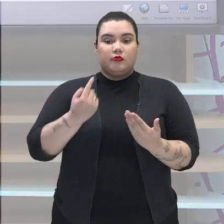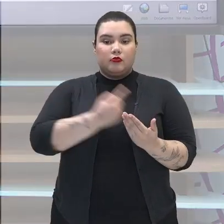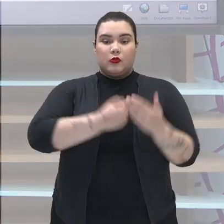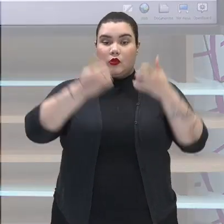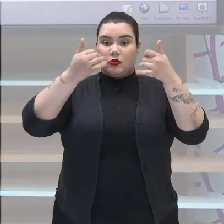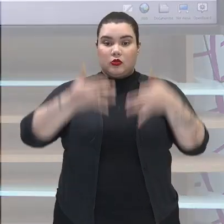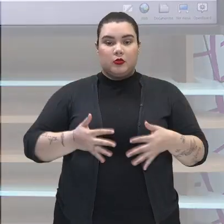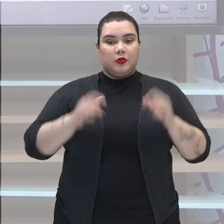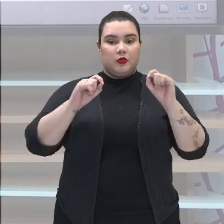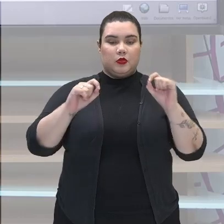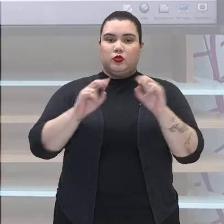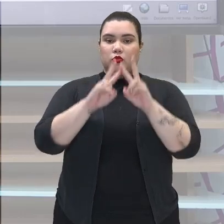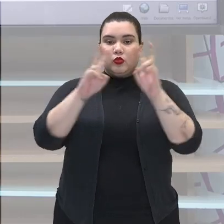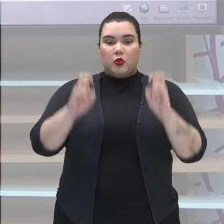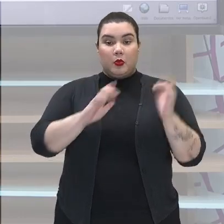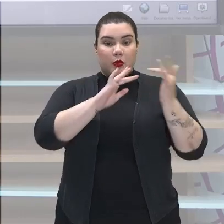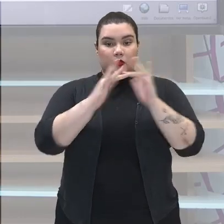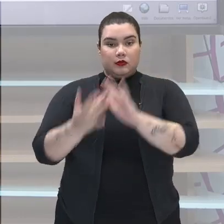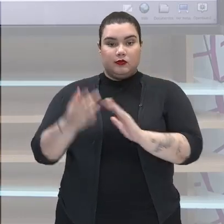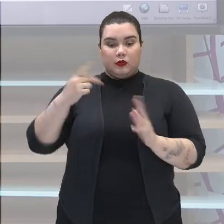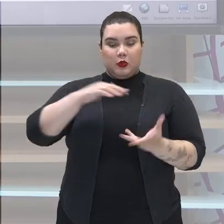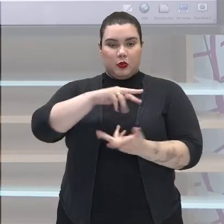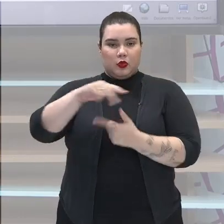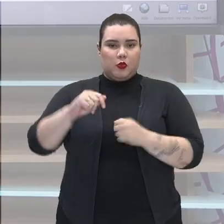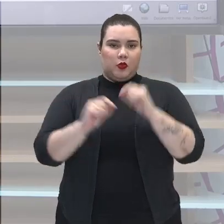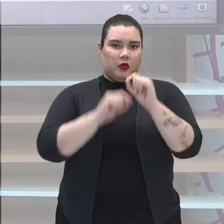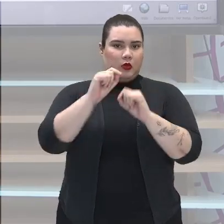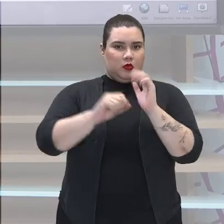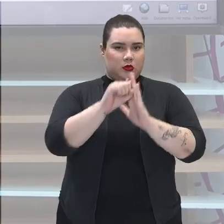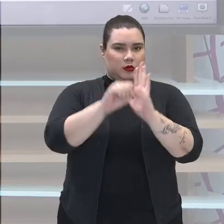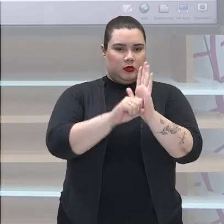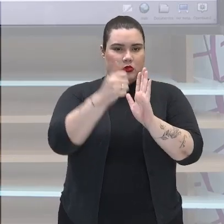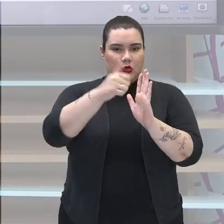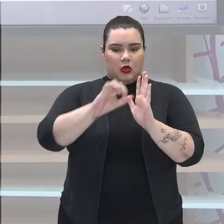o processo de industrialização, o